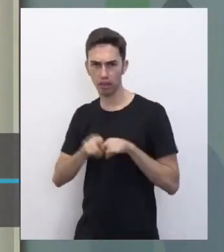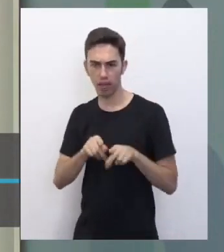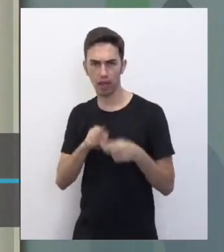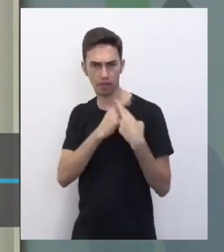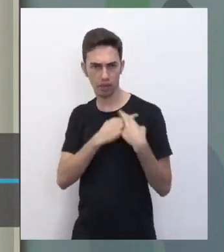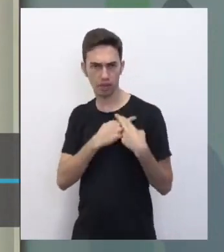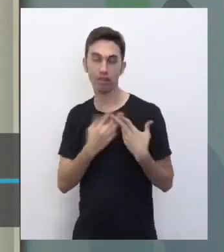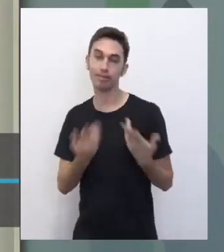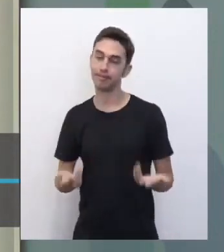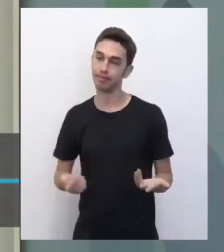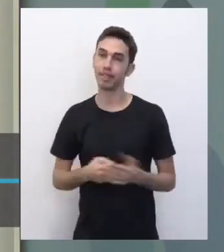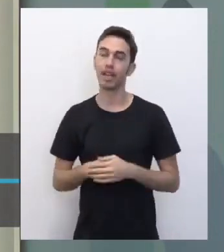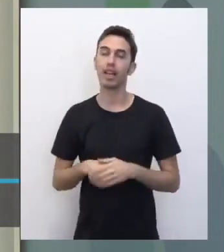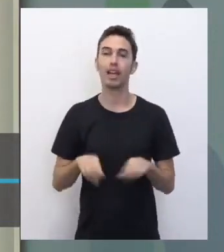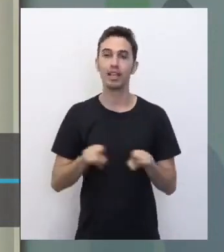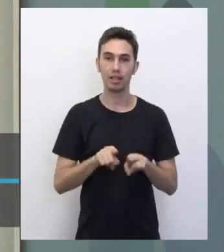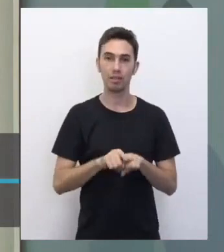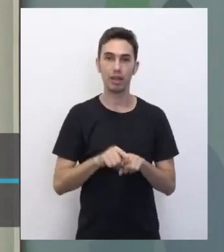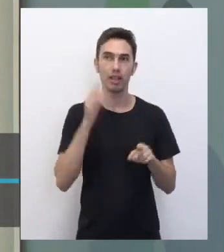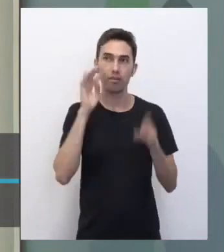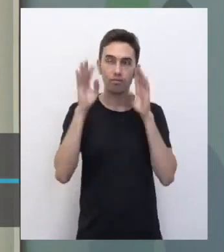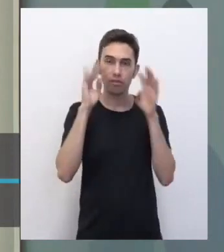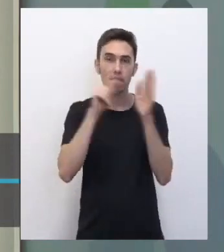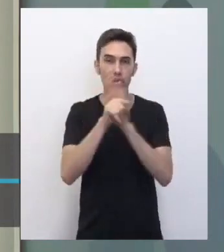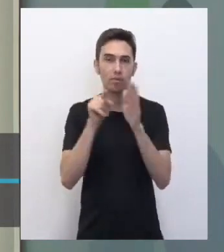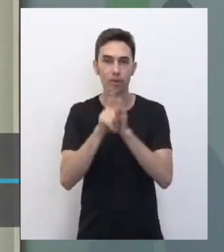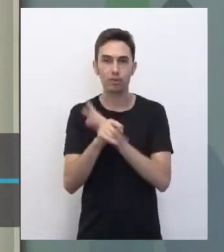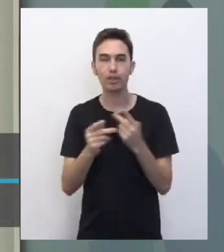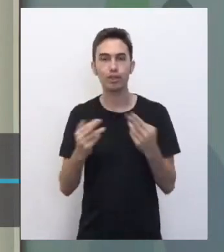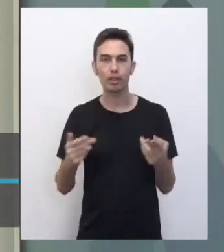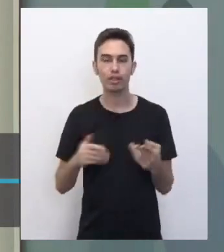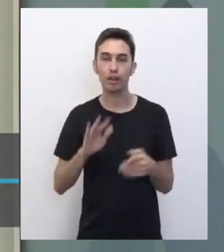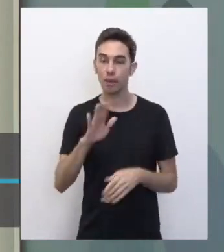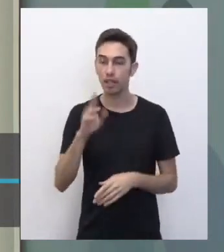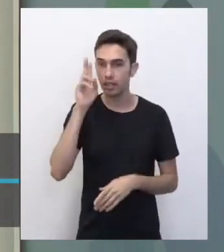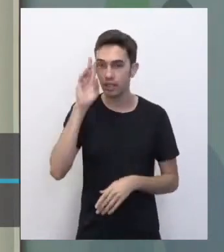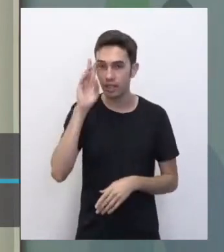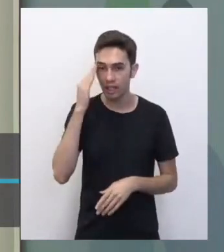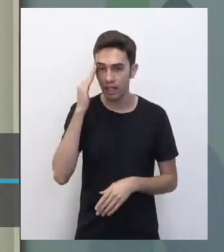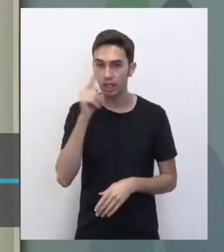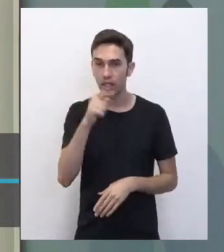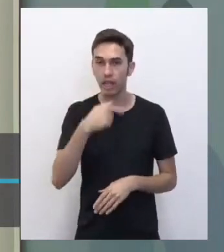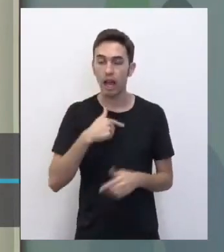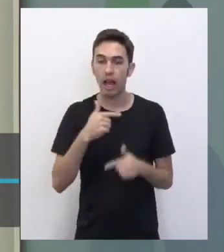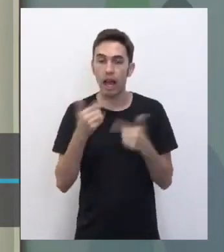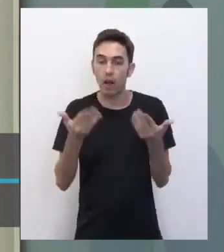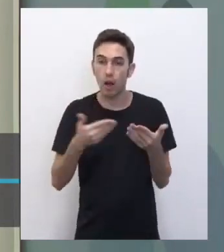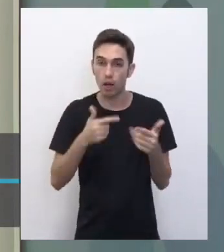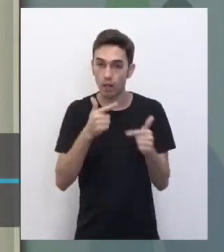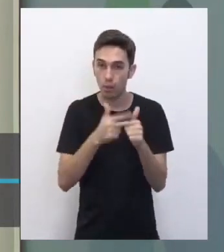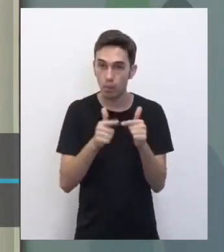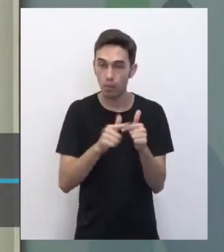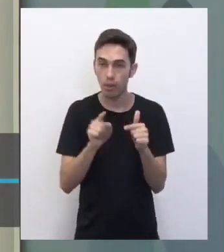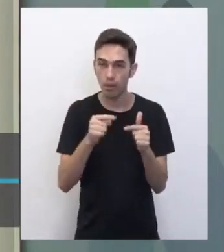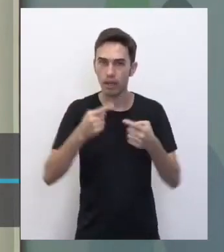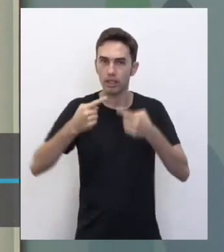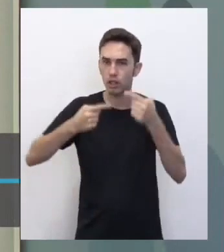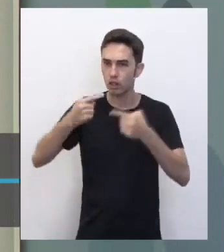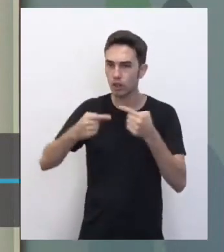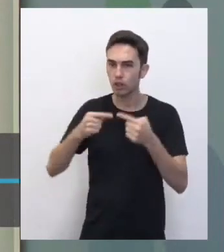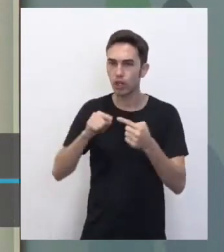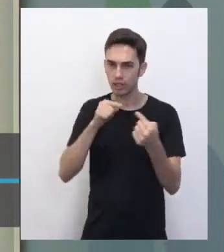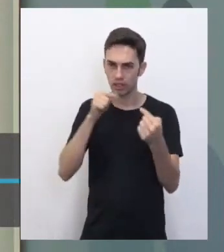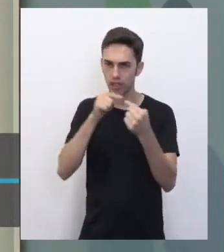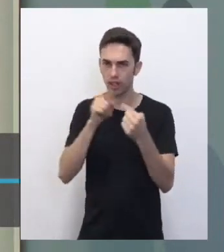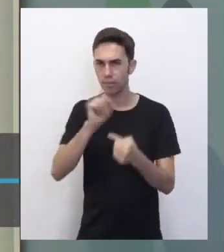esse dilema traz muitas questões. E volto a dizer, o objetivo aqui não foi trabalhar esse dilema, mas perceber como a ética está presente